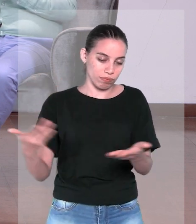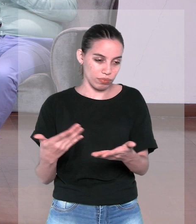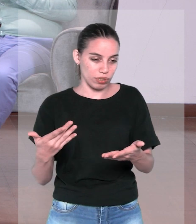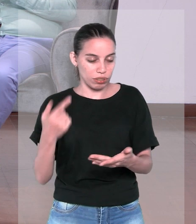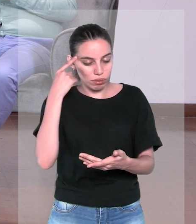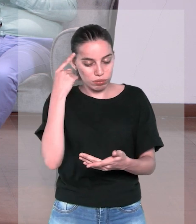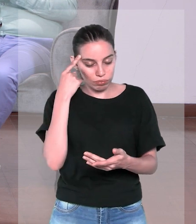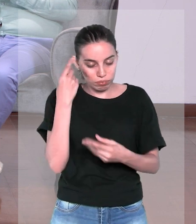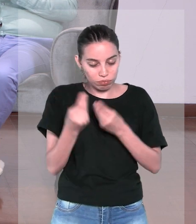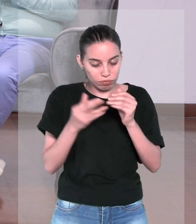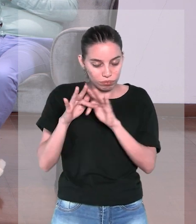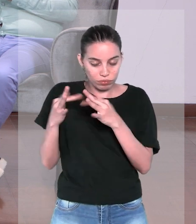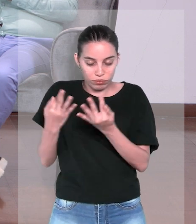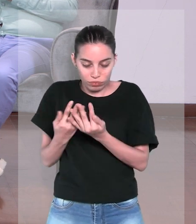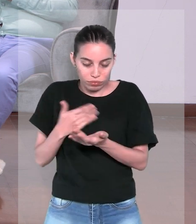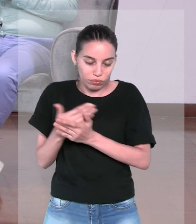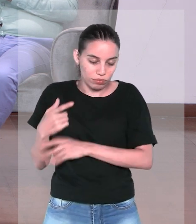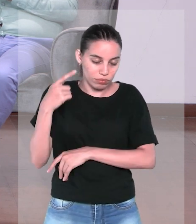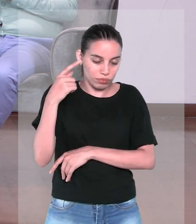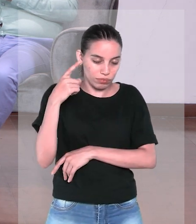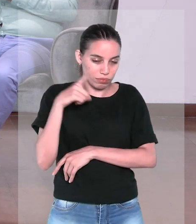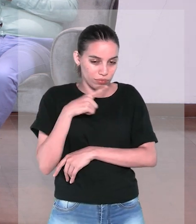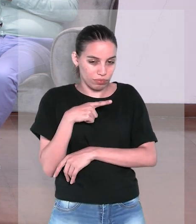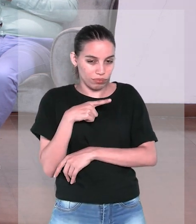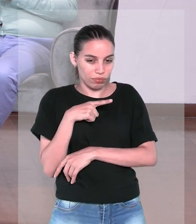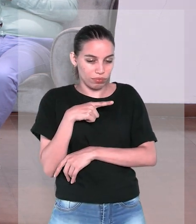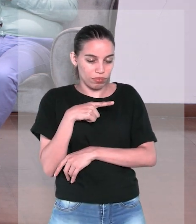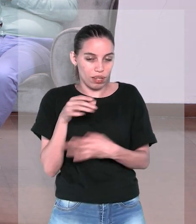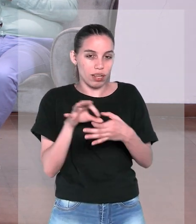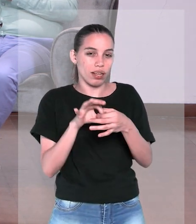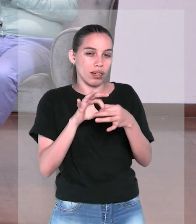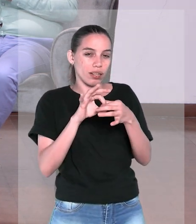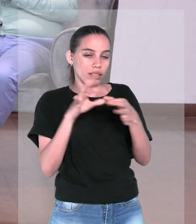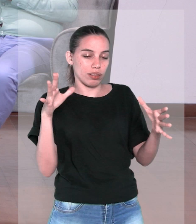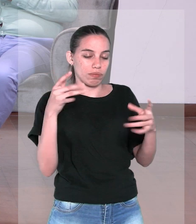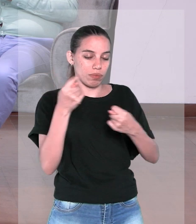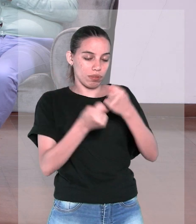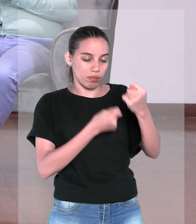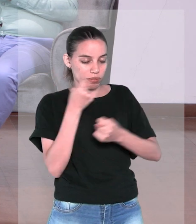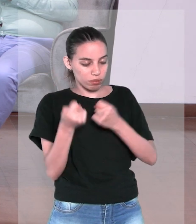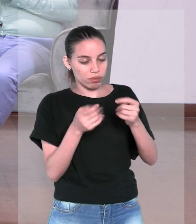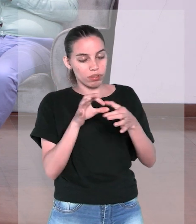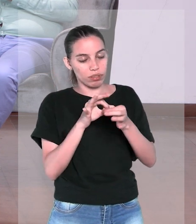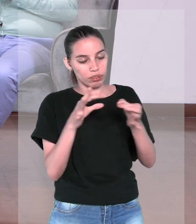respondi as 4. Né? Mais 4? Não, né? Tá bom. Segunda e próxima pergunta.